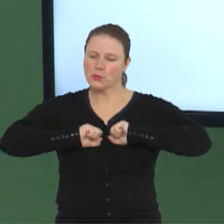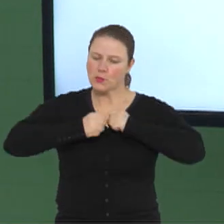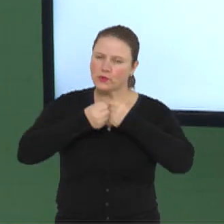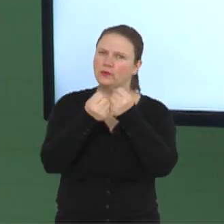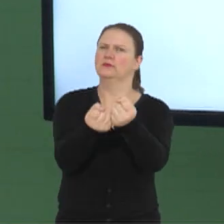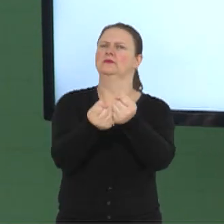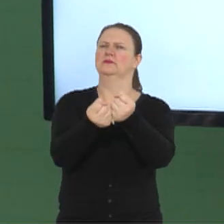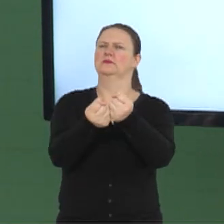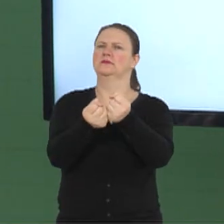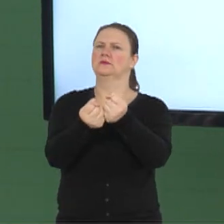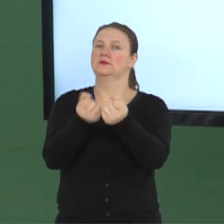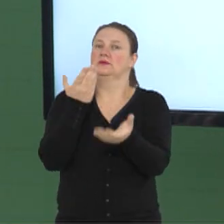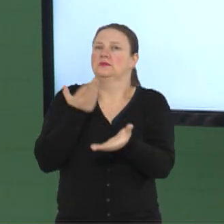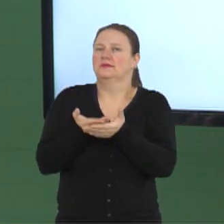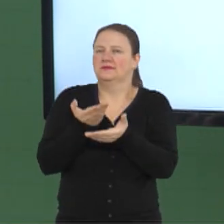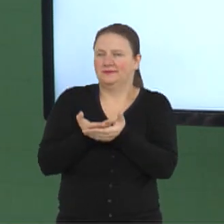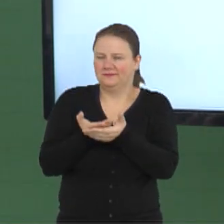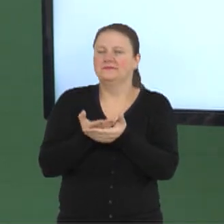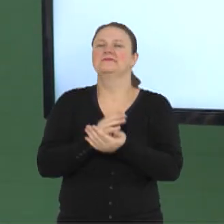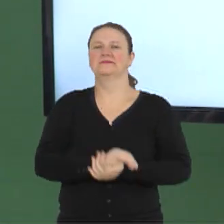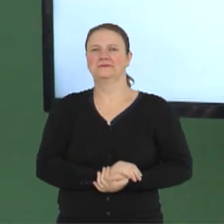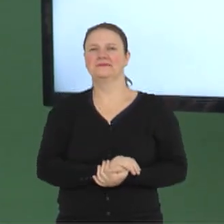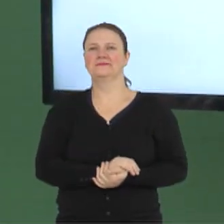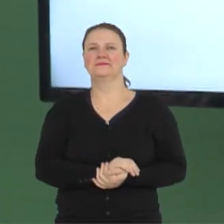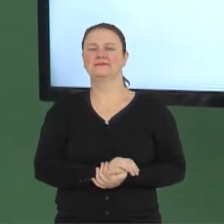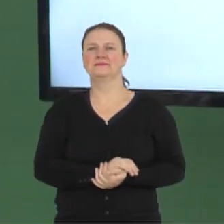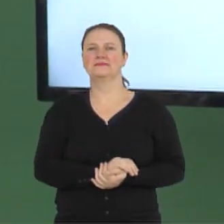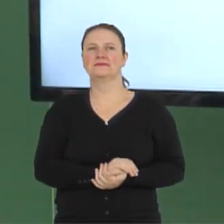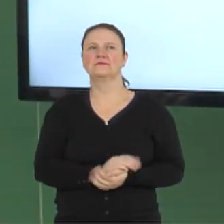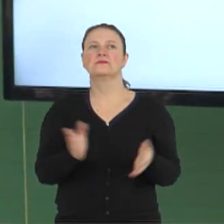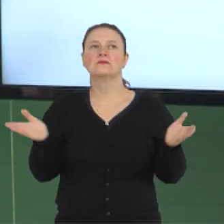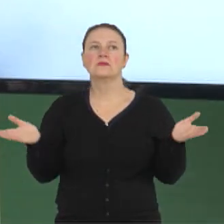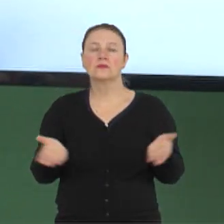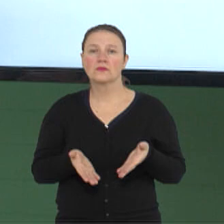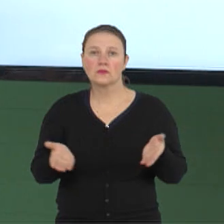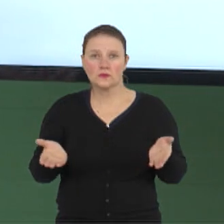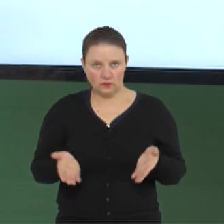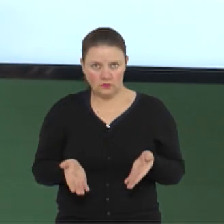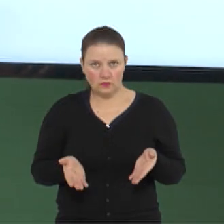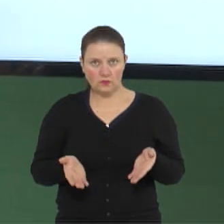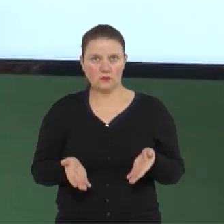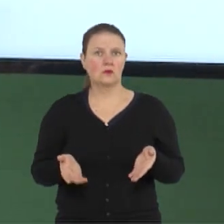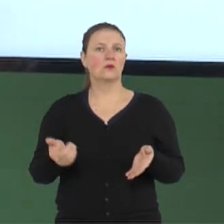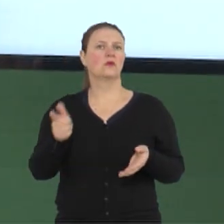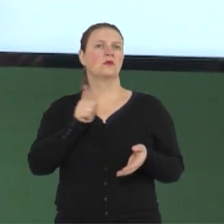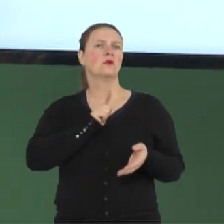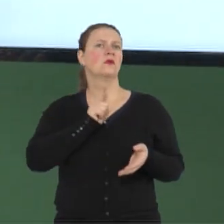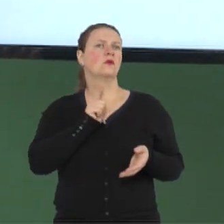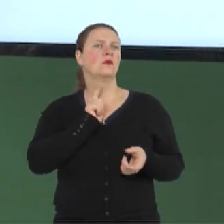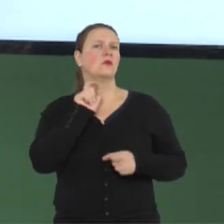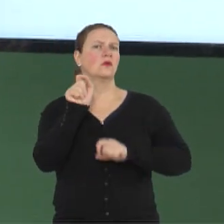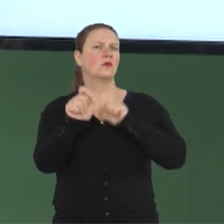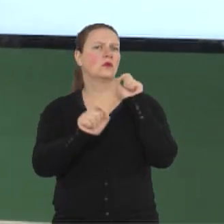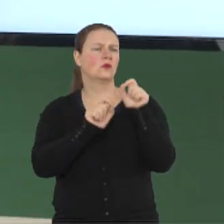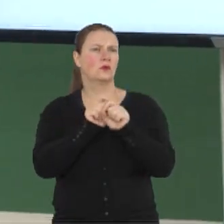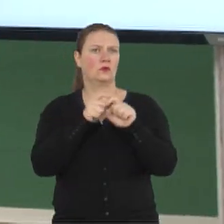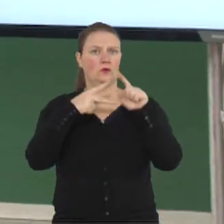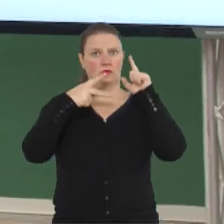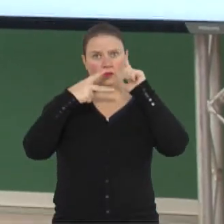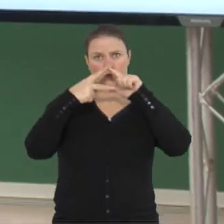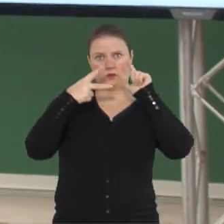ao máximo durante essas aulas. Muito bom! Agora, nós temos mais